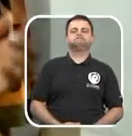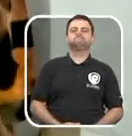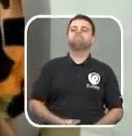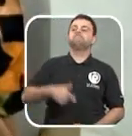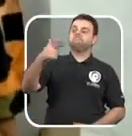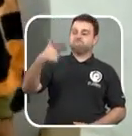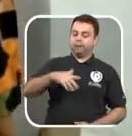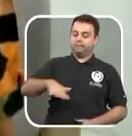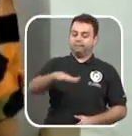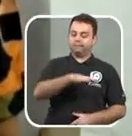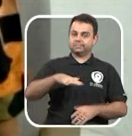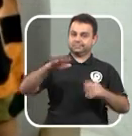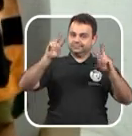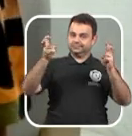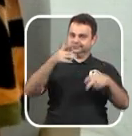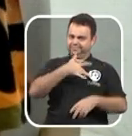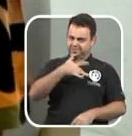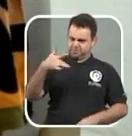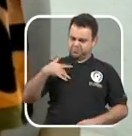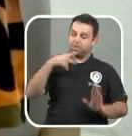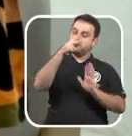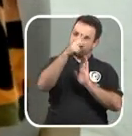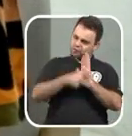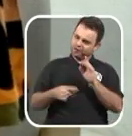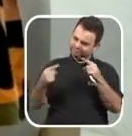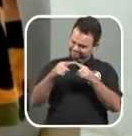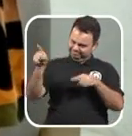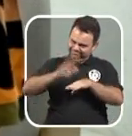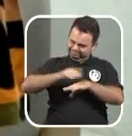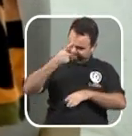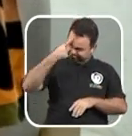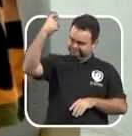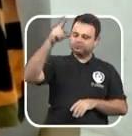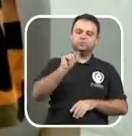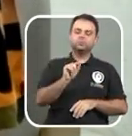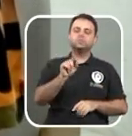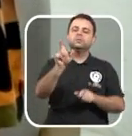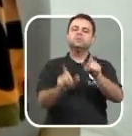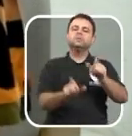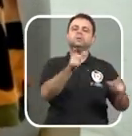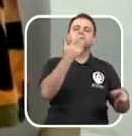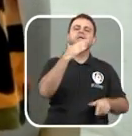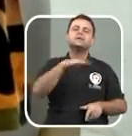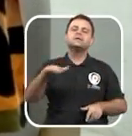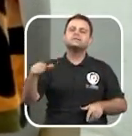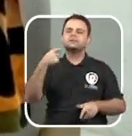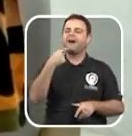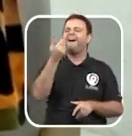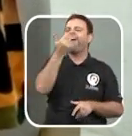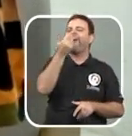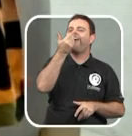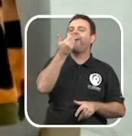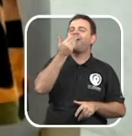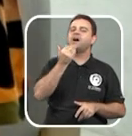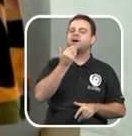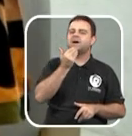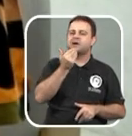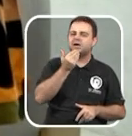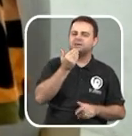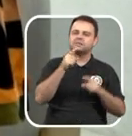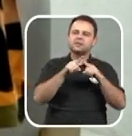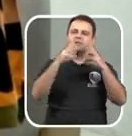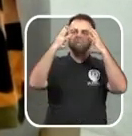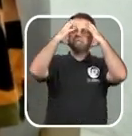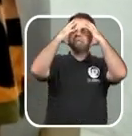do senhor que virou lei trata das condições para o tratamento de pacientes que tenham fissura lábio-palatina e